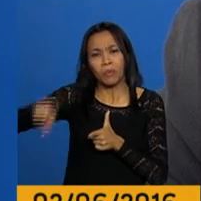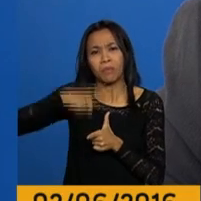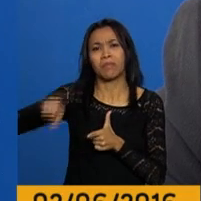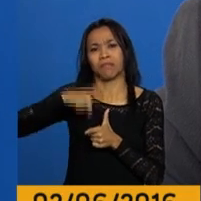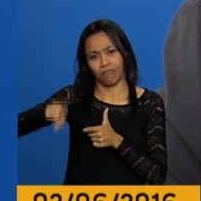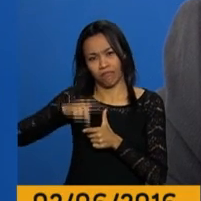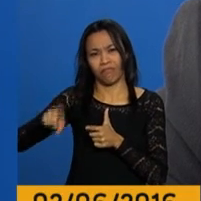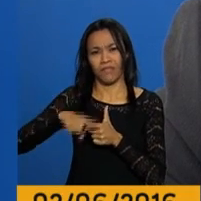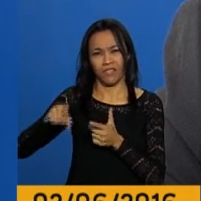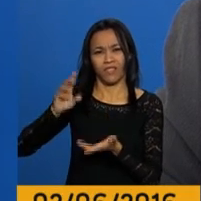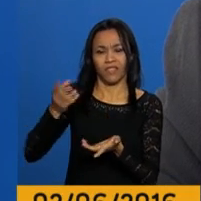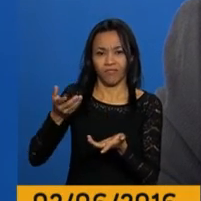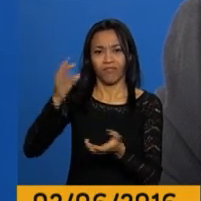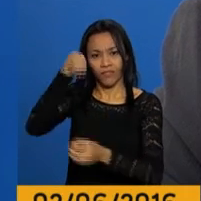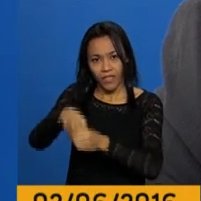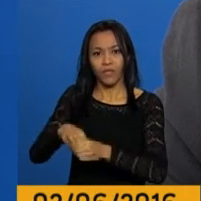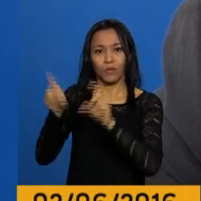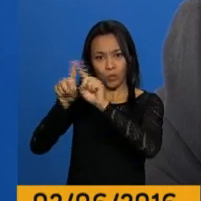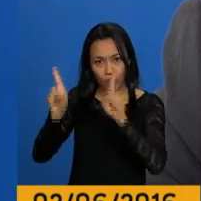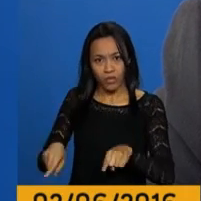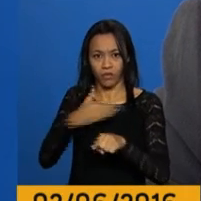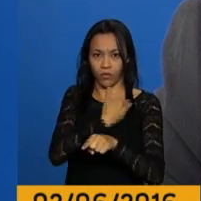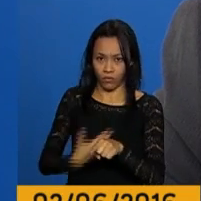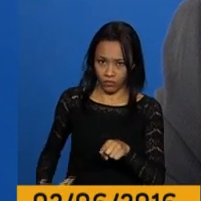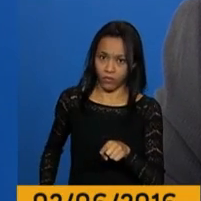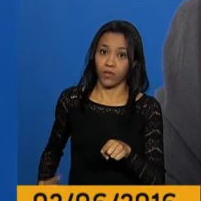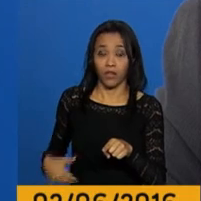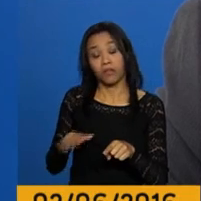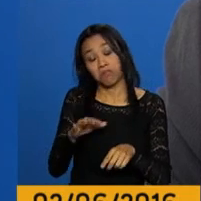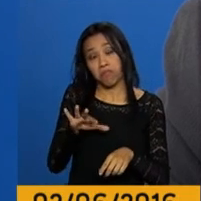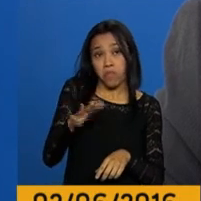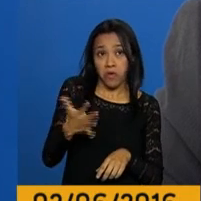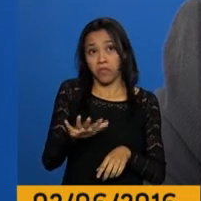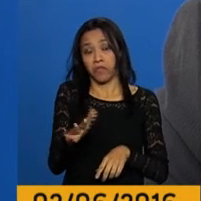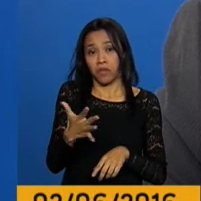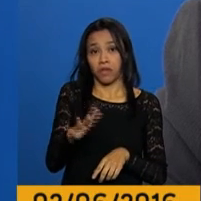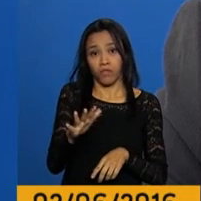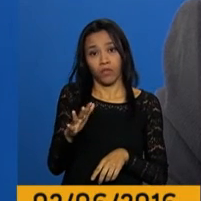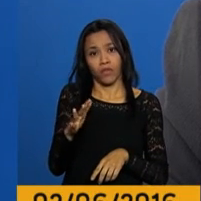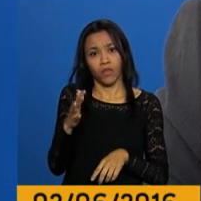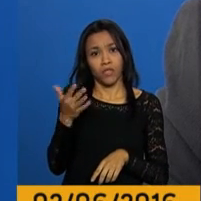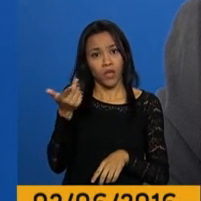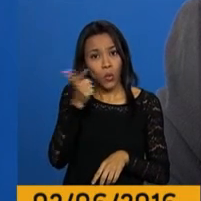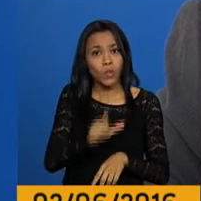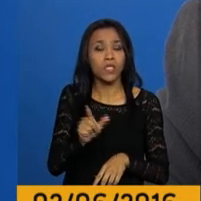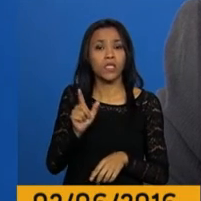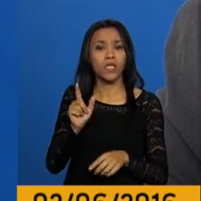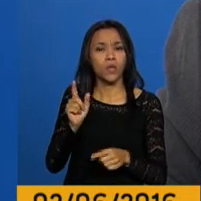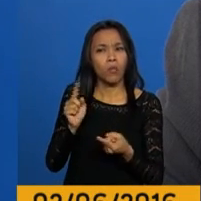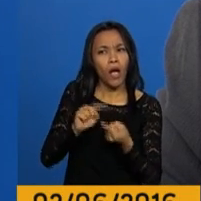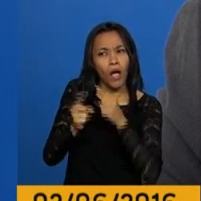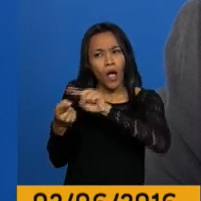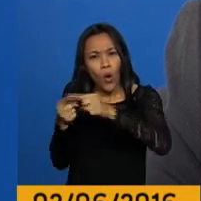e dificilmente ou muito pouco provável nós conseguiríamos um acordo com